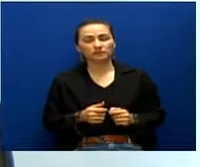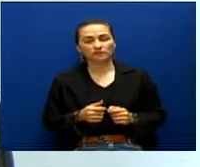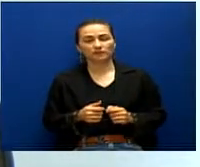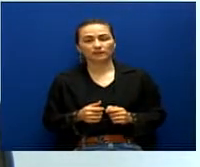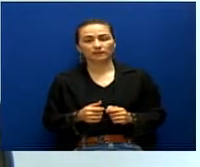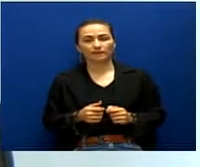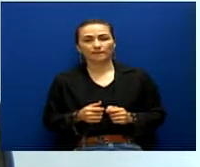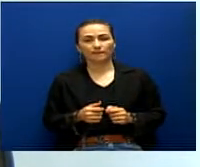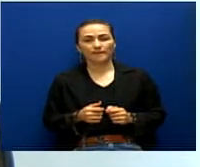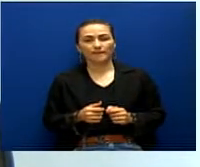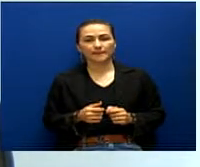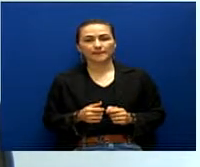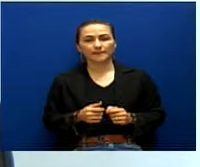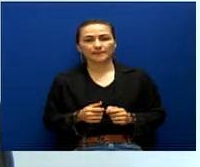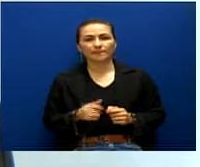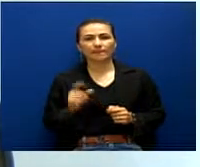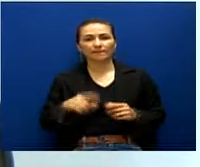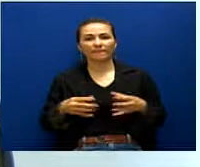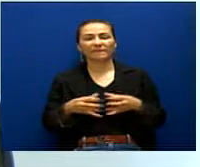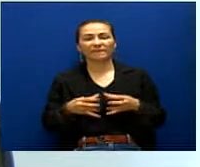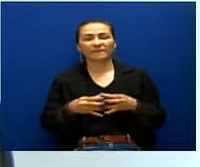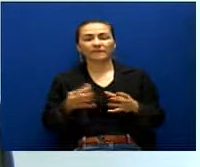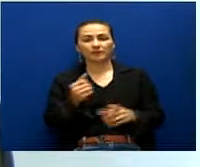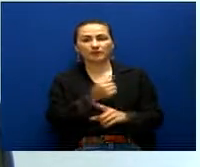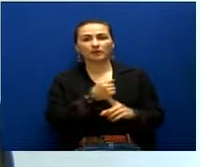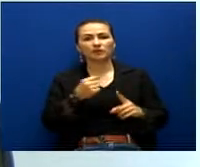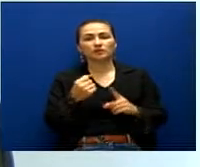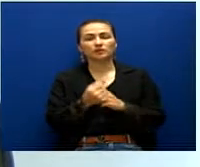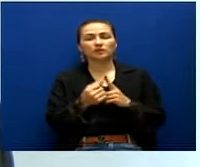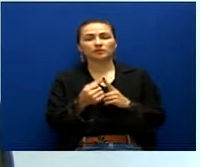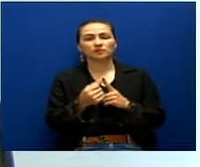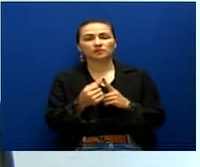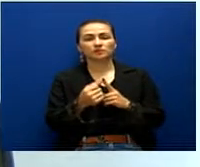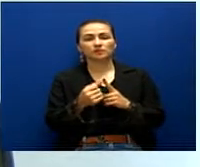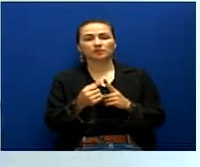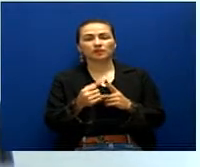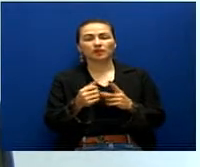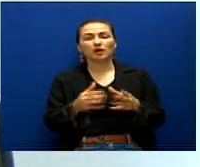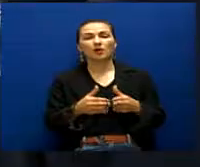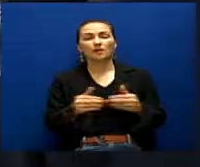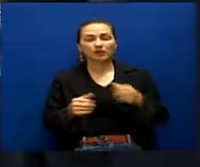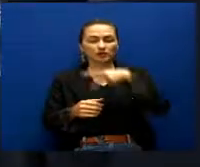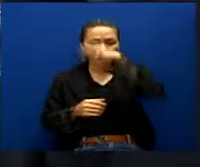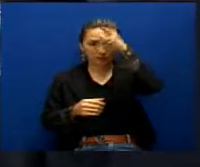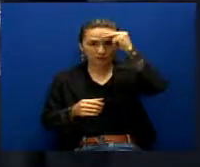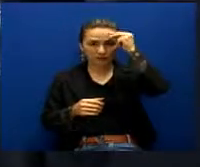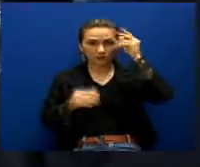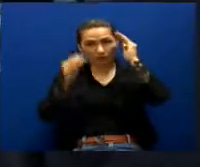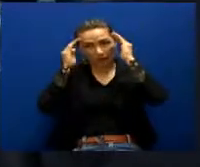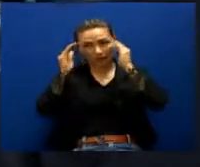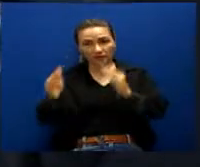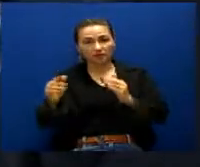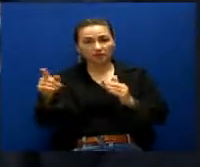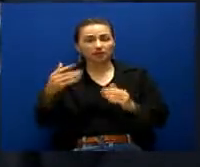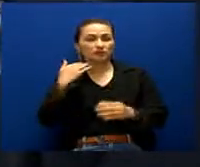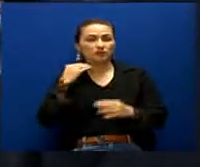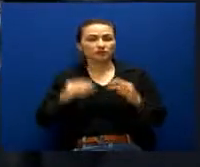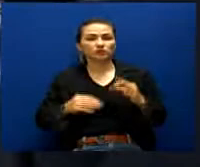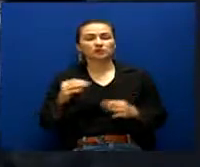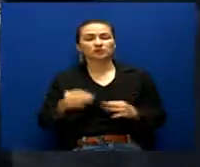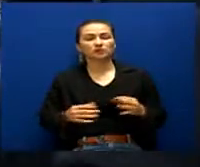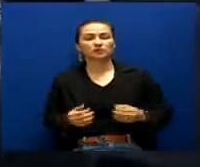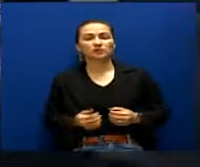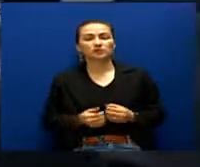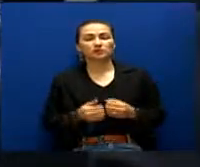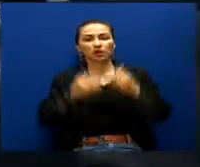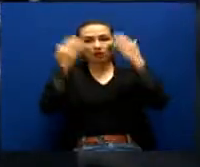de fato, o que está sendo recomendado pela promotoria. Já foram realizados todos os chamamentos, Cíntia,